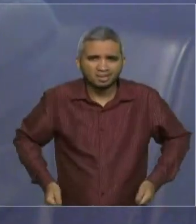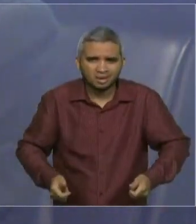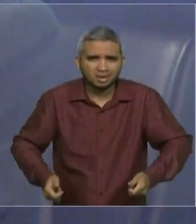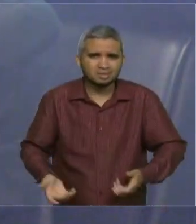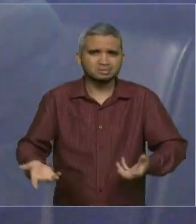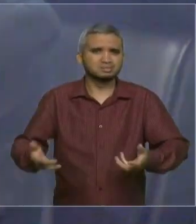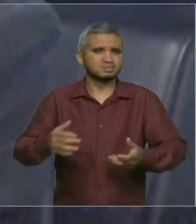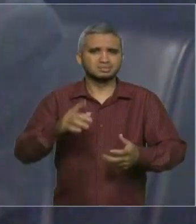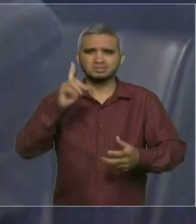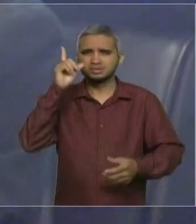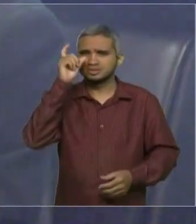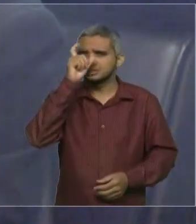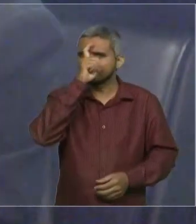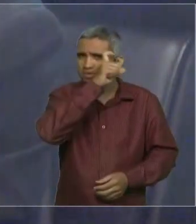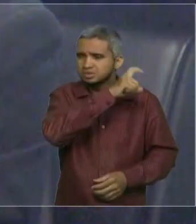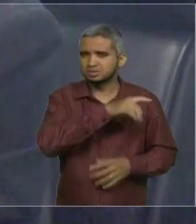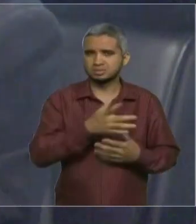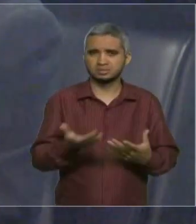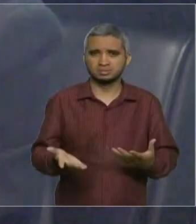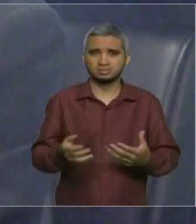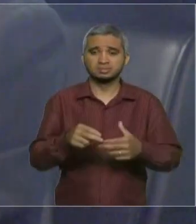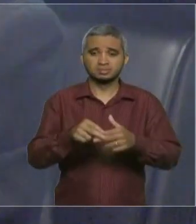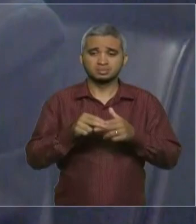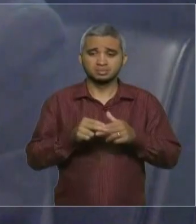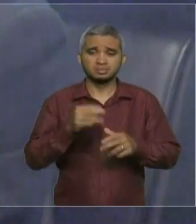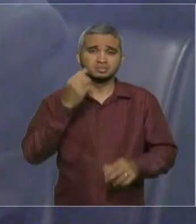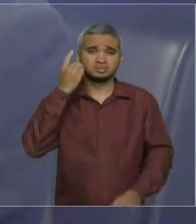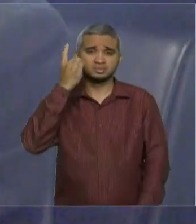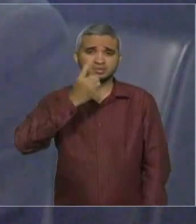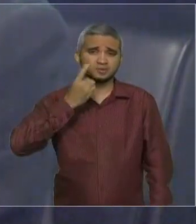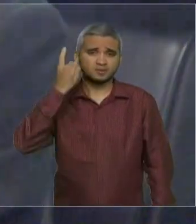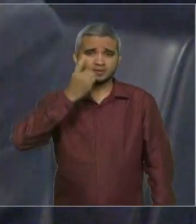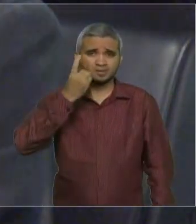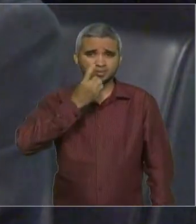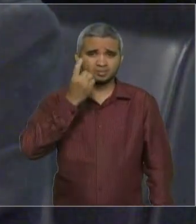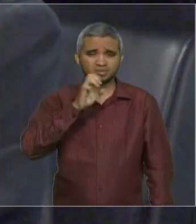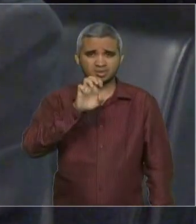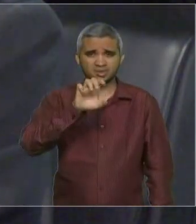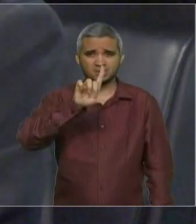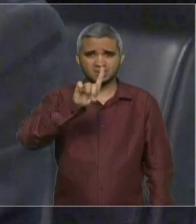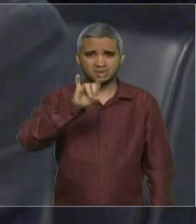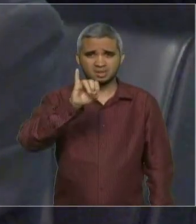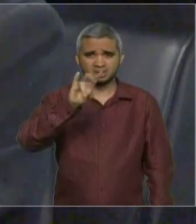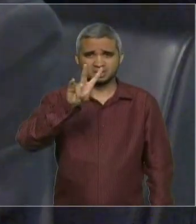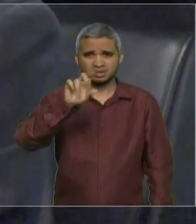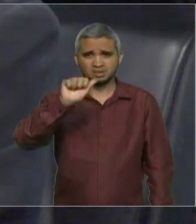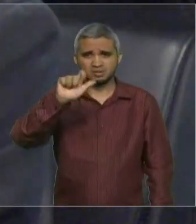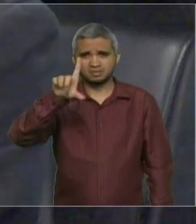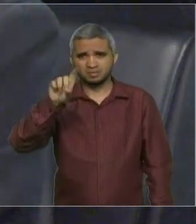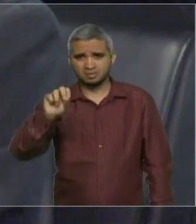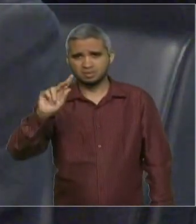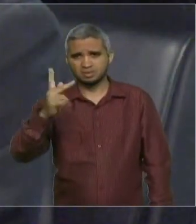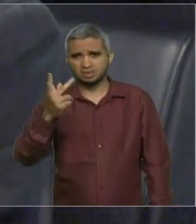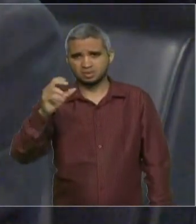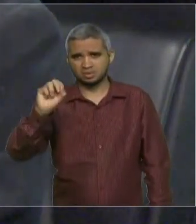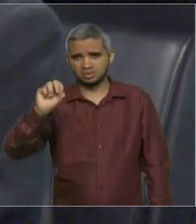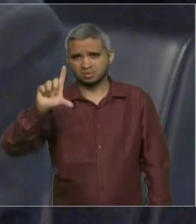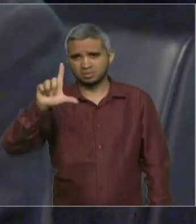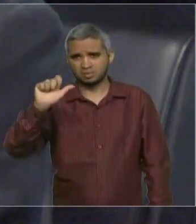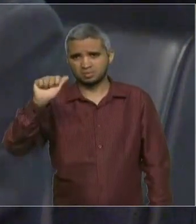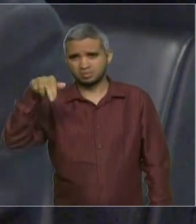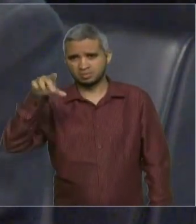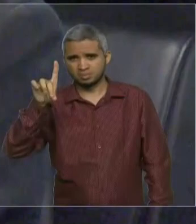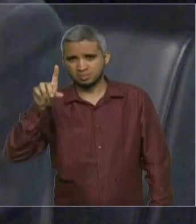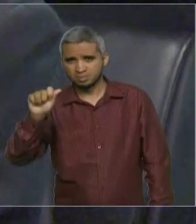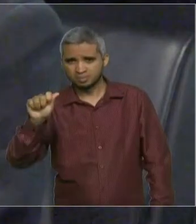tua presença, deputado Edvaldo Holanda trouxe aí algumas passagens bíblicas, que ele tem muito domínio desse